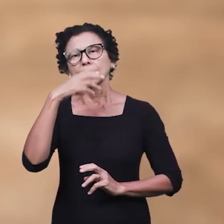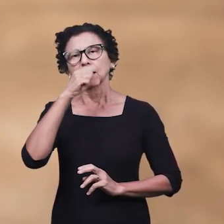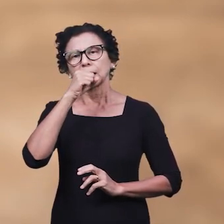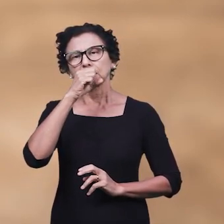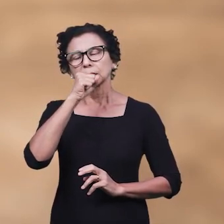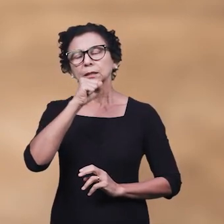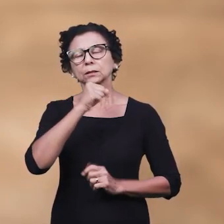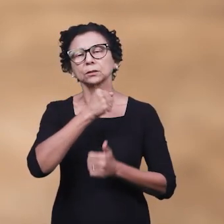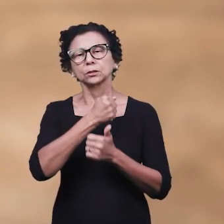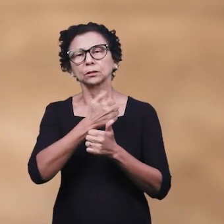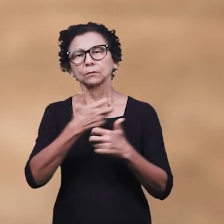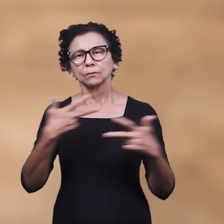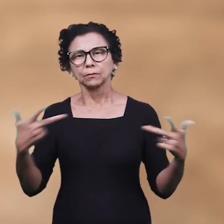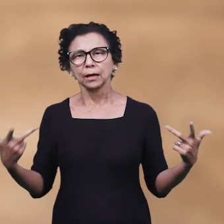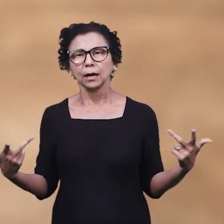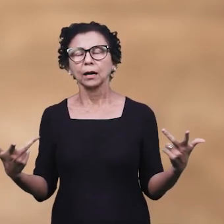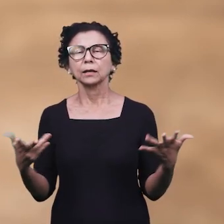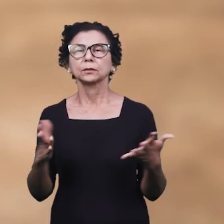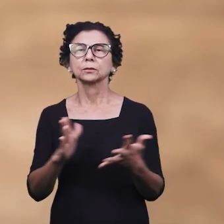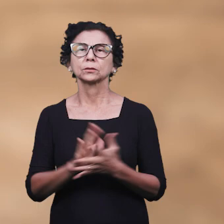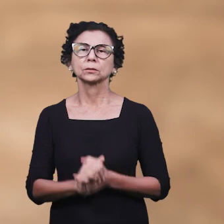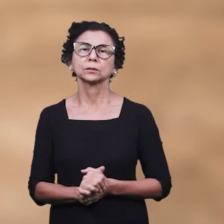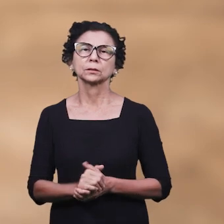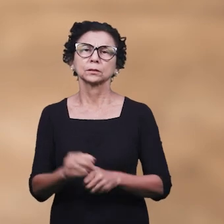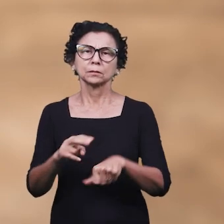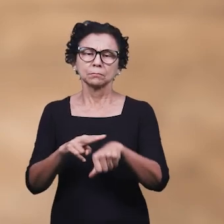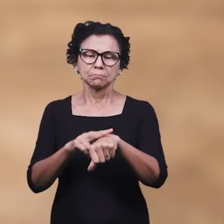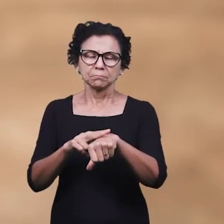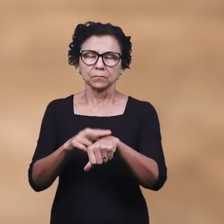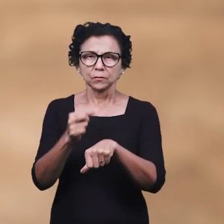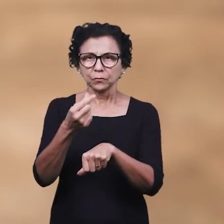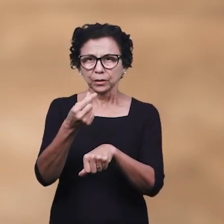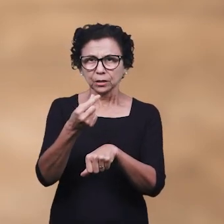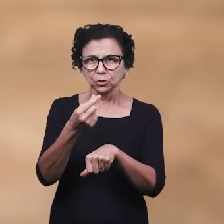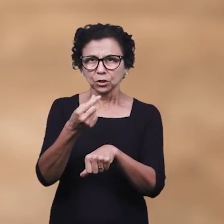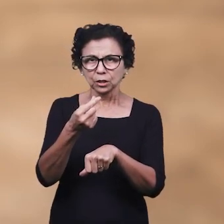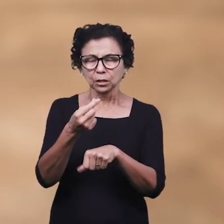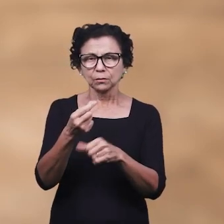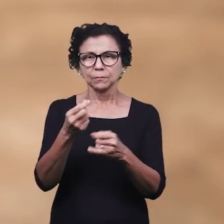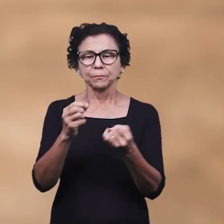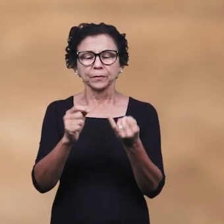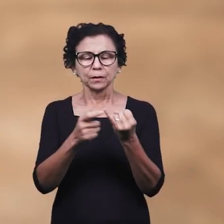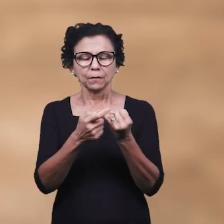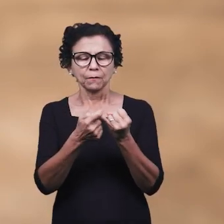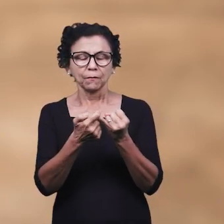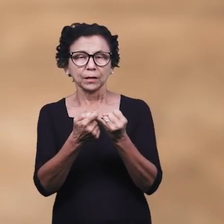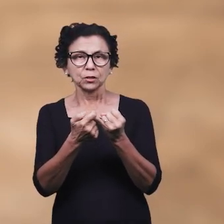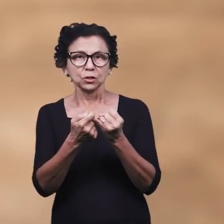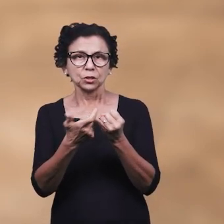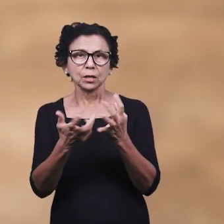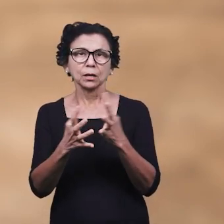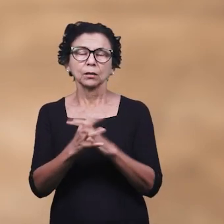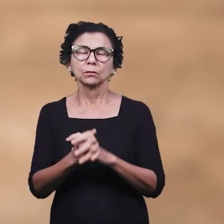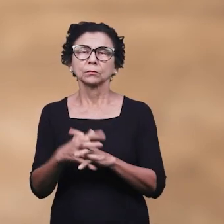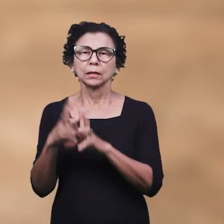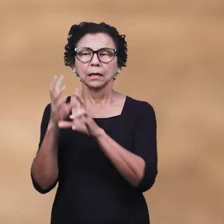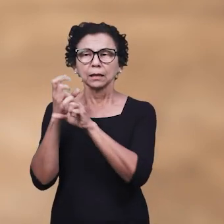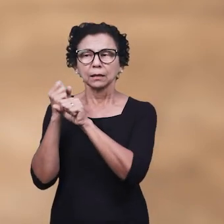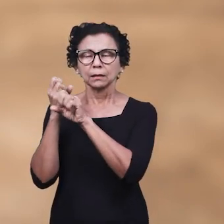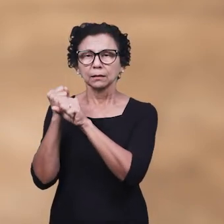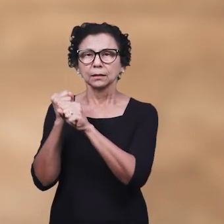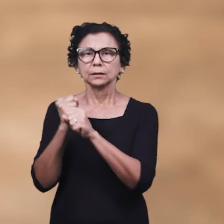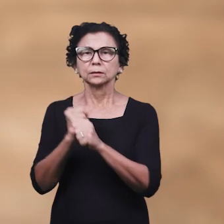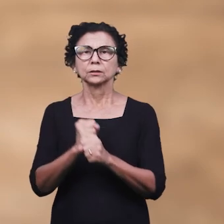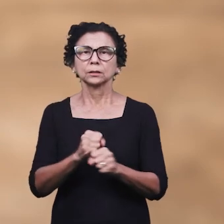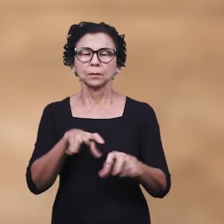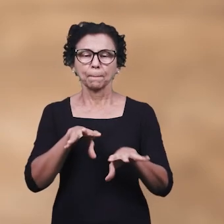Nos grãos nós temos ervilha verde, feijão preto. Nos laticínios nós temos os leites fermentados. Nas massas